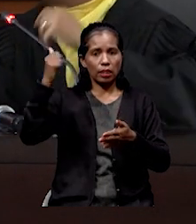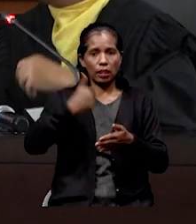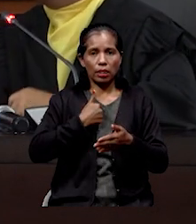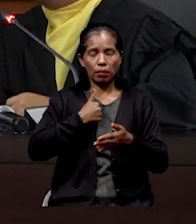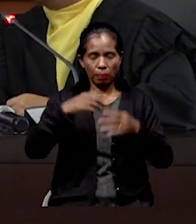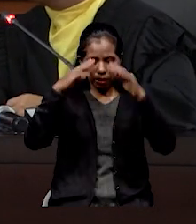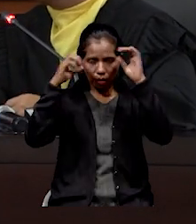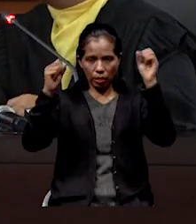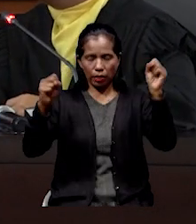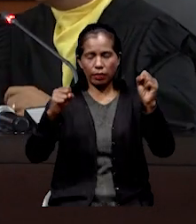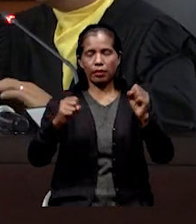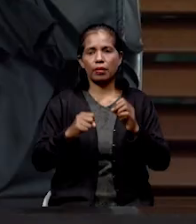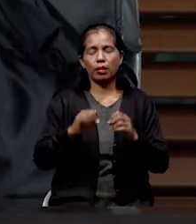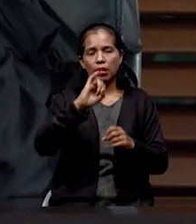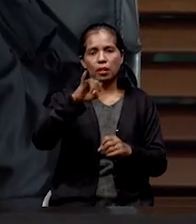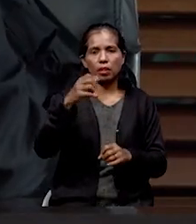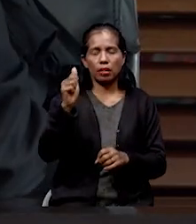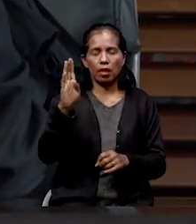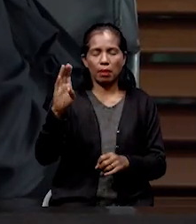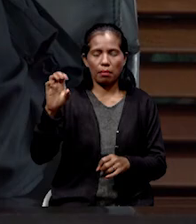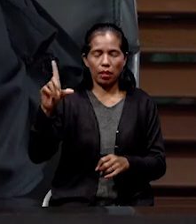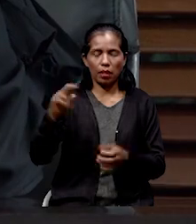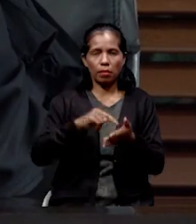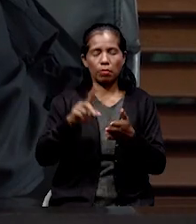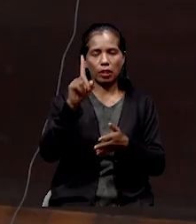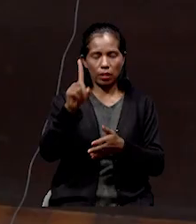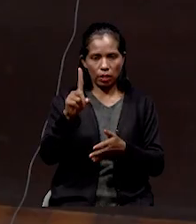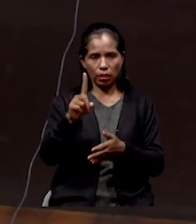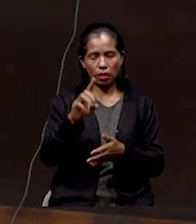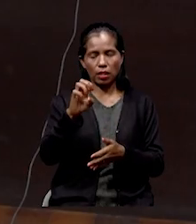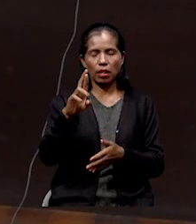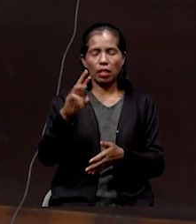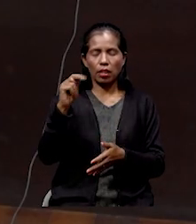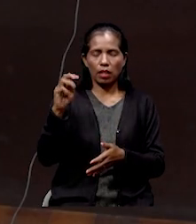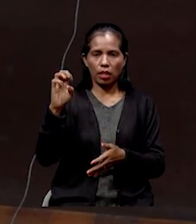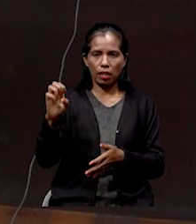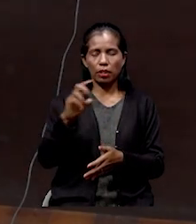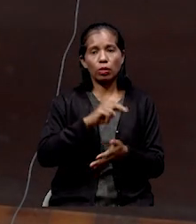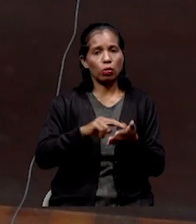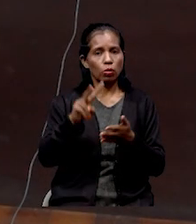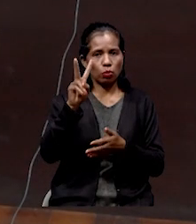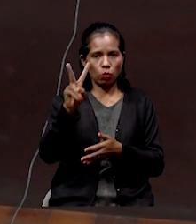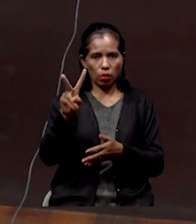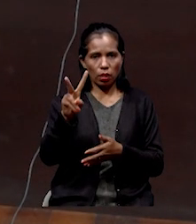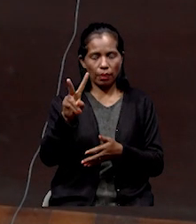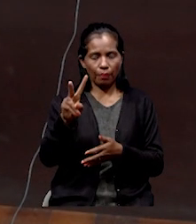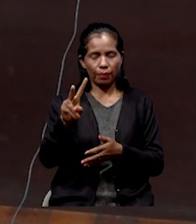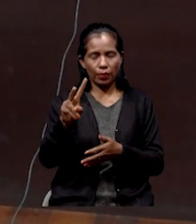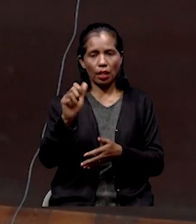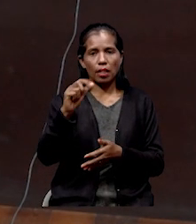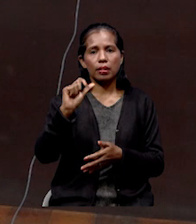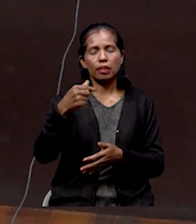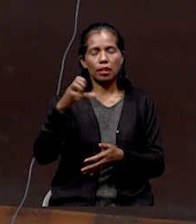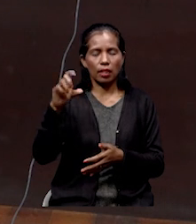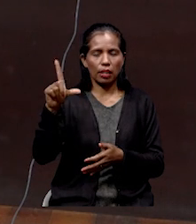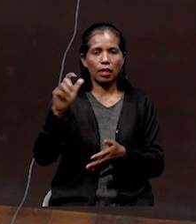Makanesan, candidato Isabel Ferreira, o número sorteio Ida, Hermes da Rosa Correia Barros, o número sorteio Rua, Angela Freitas, o